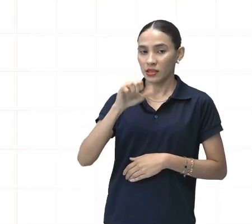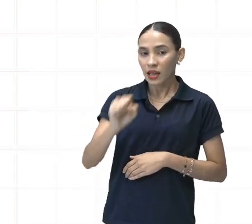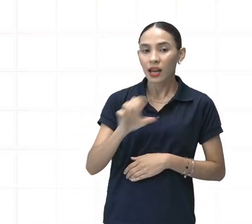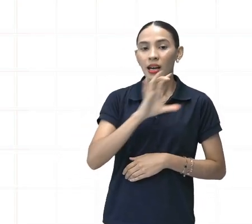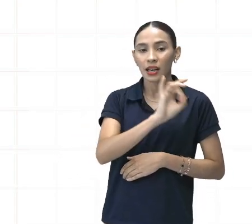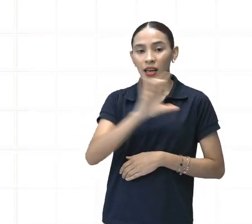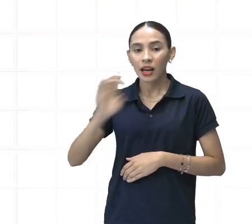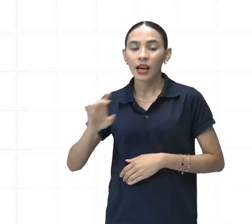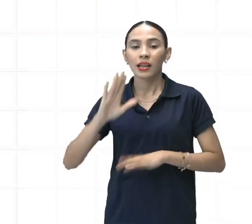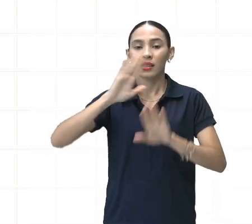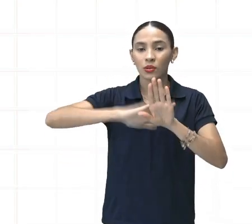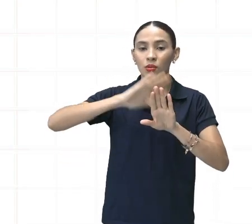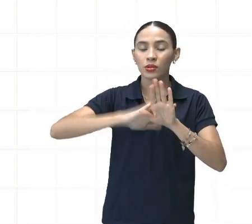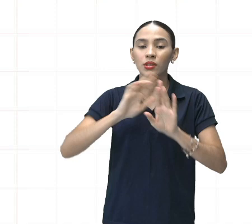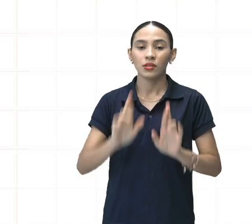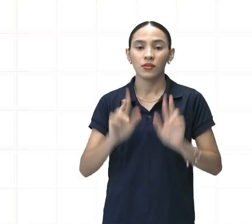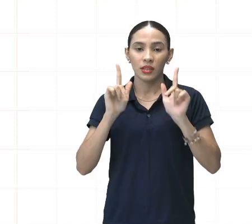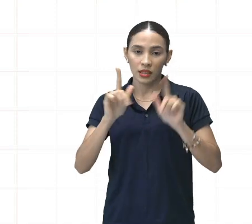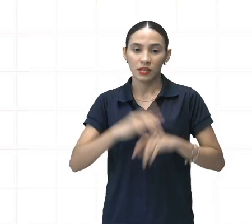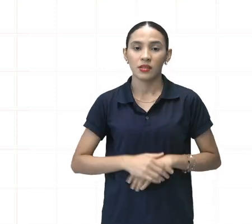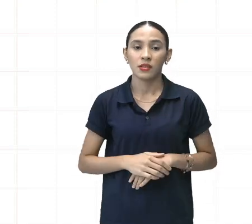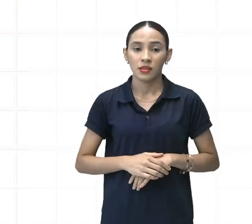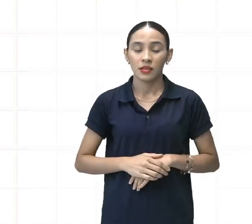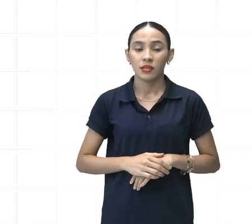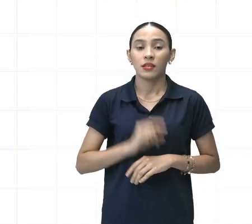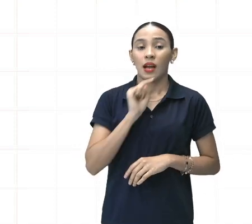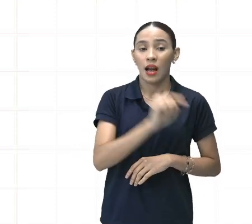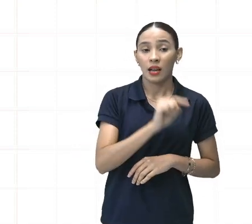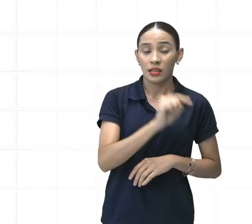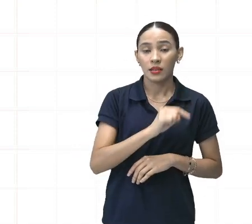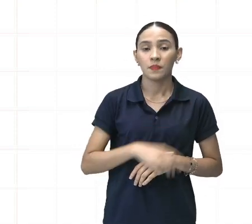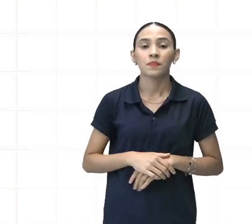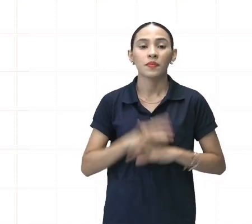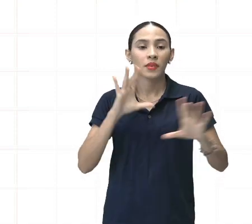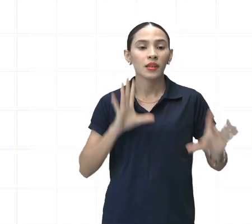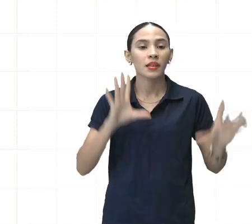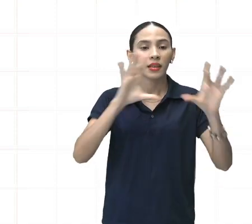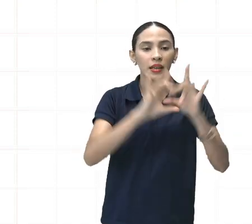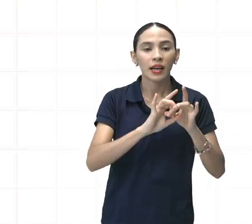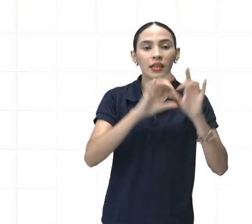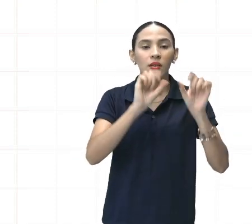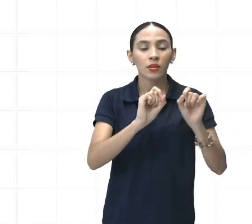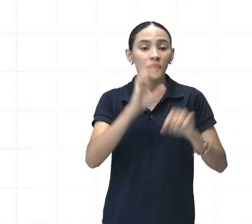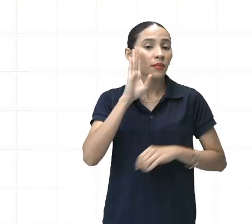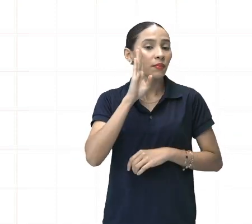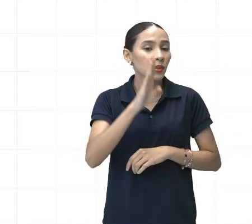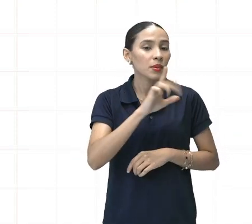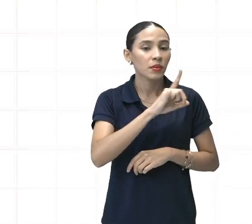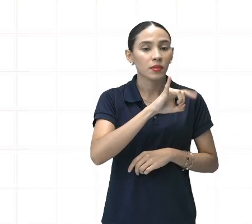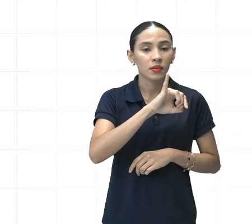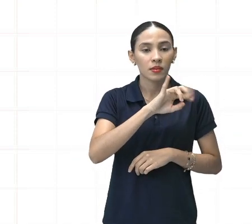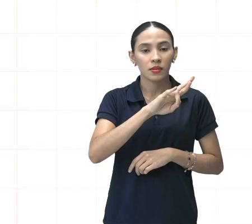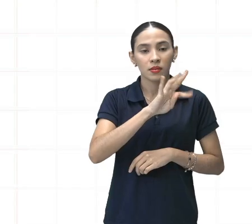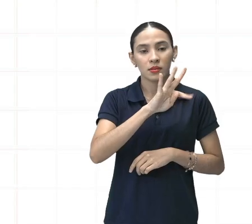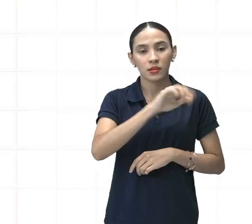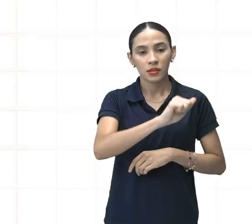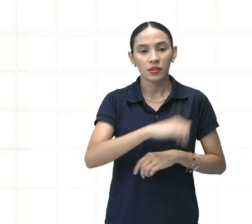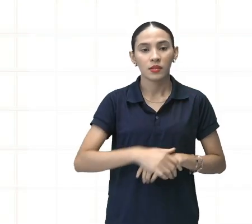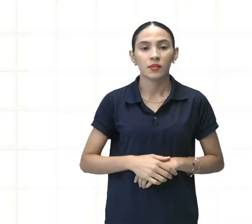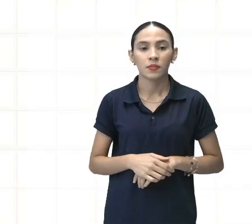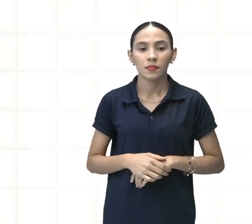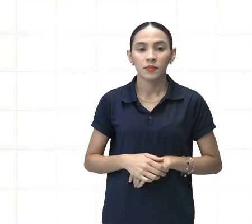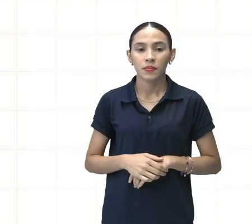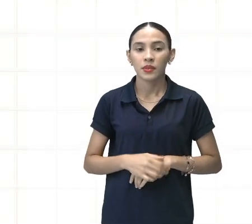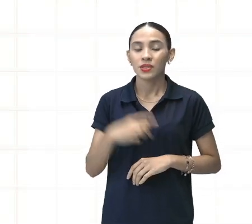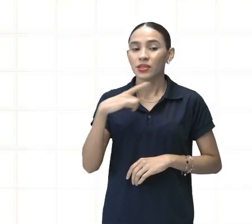com uma ideologia diferente. Os integralistas eram ligados à extrema-direita